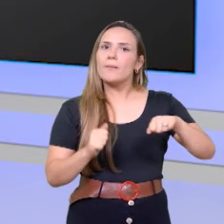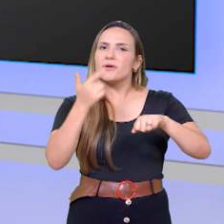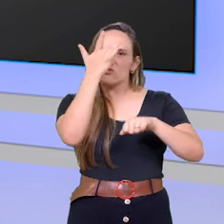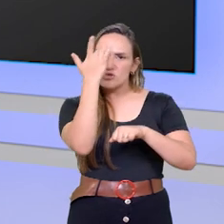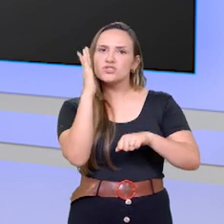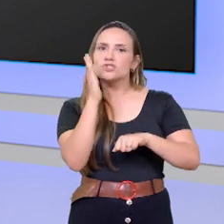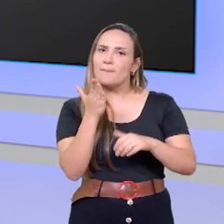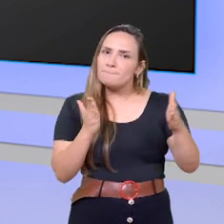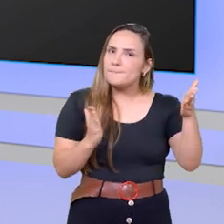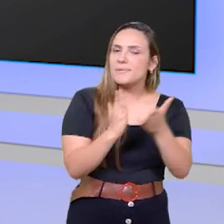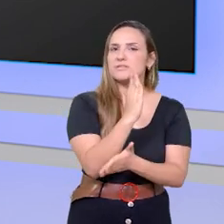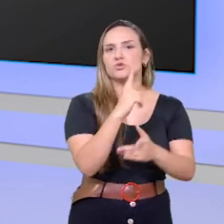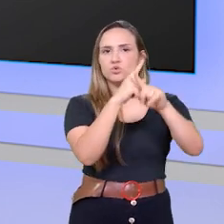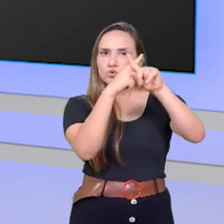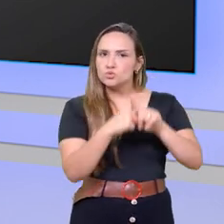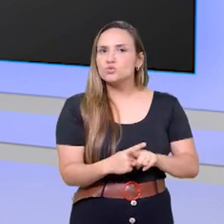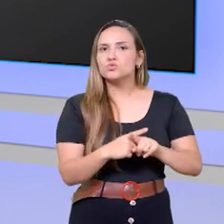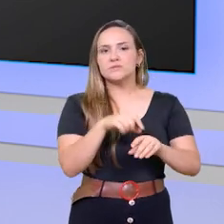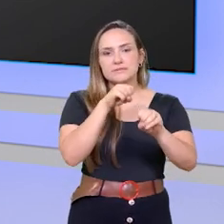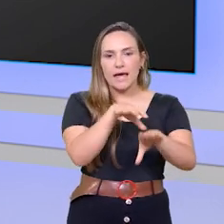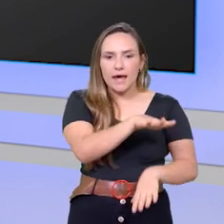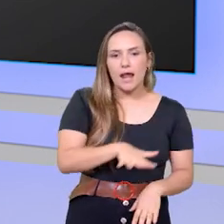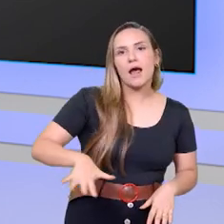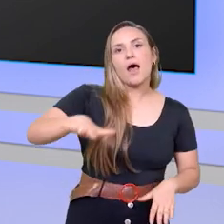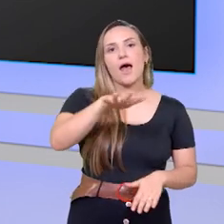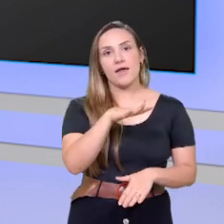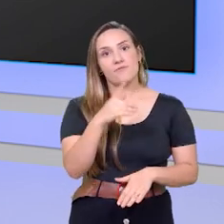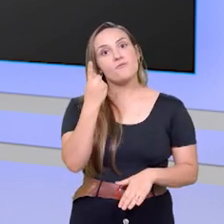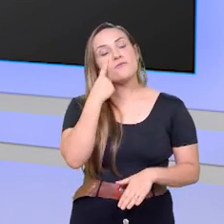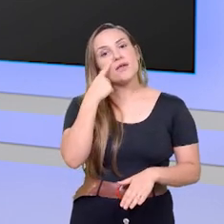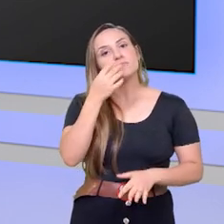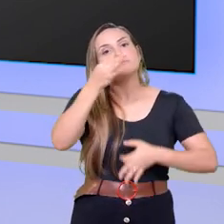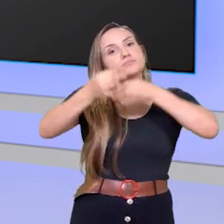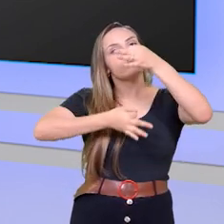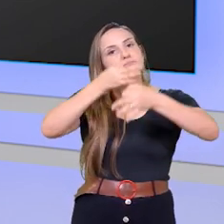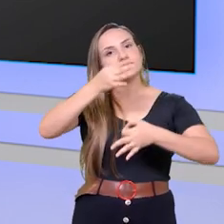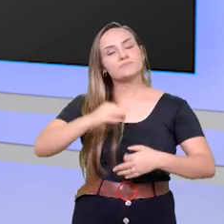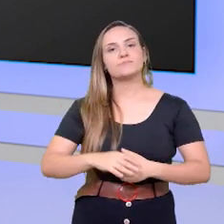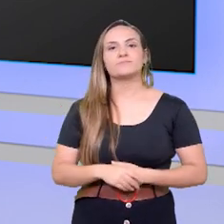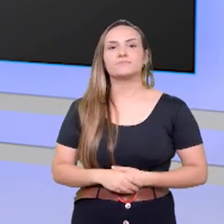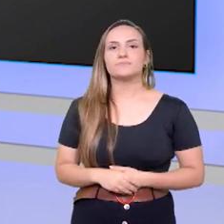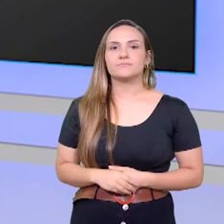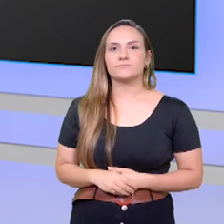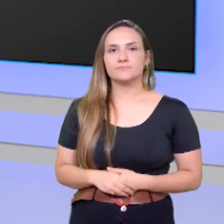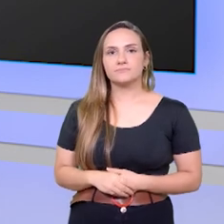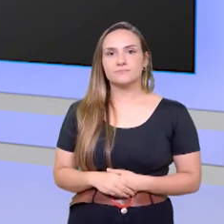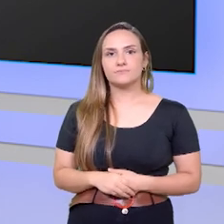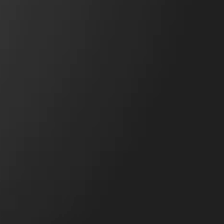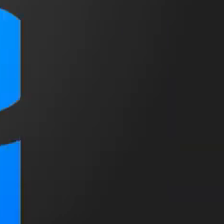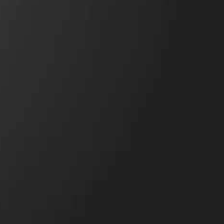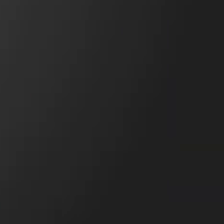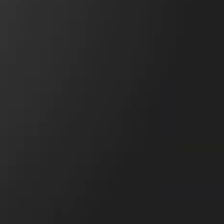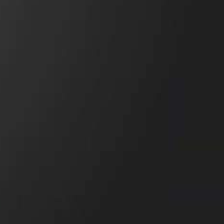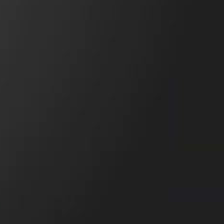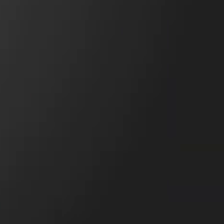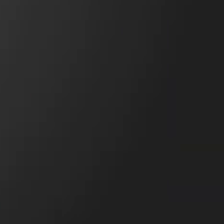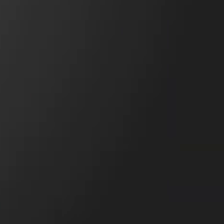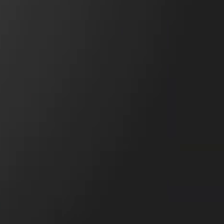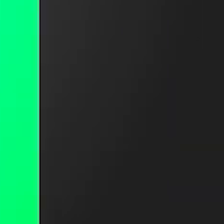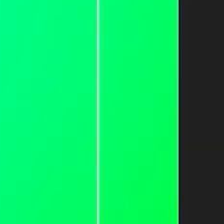a convocação dos aprovados na educação confira o quadro Fatos e opiniões